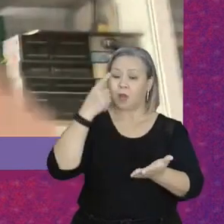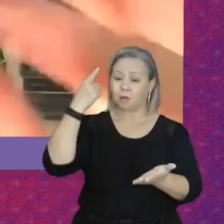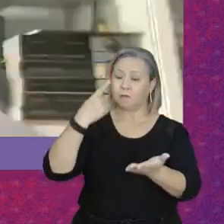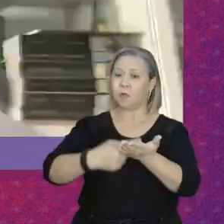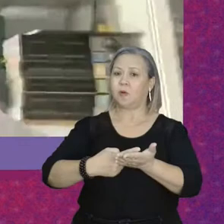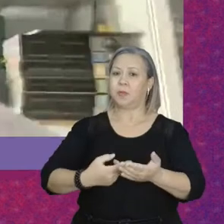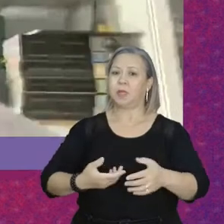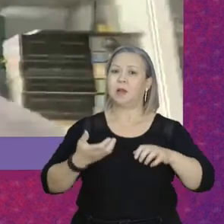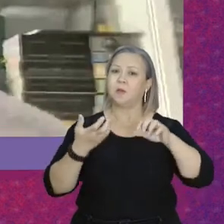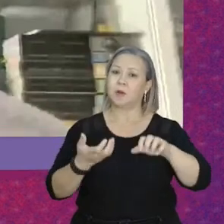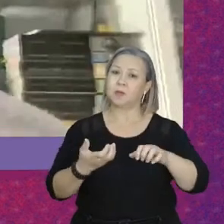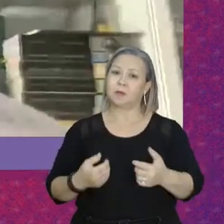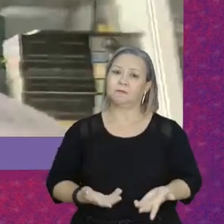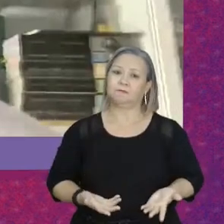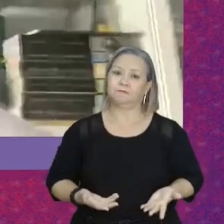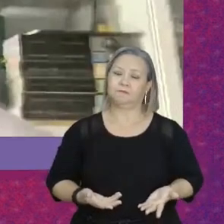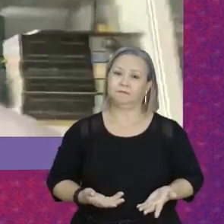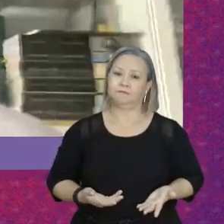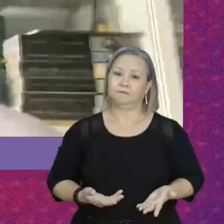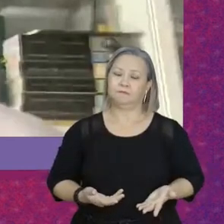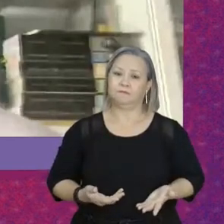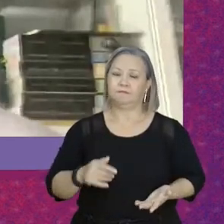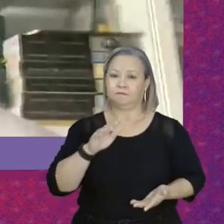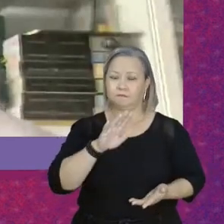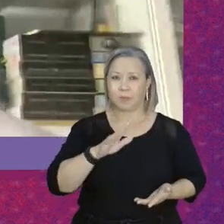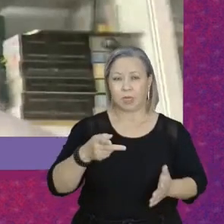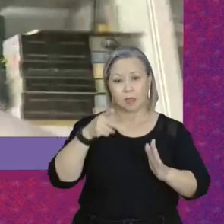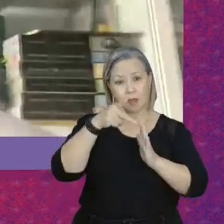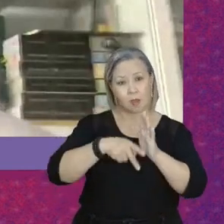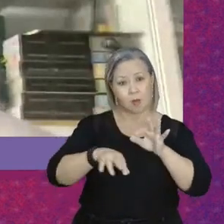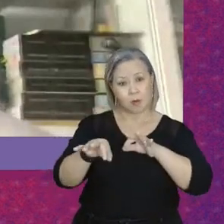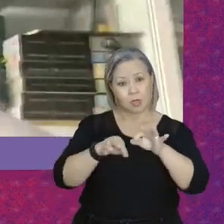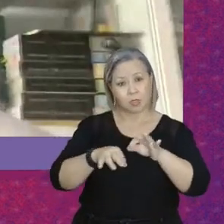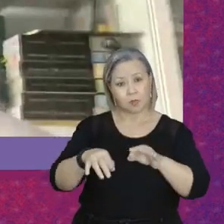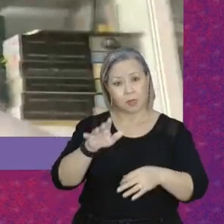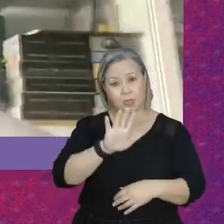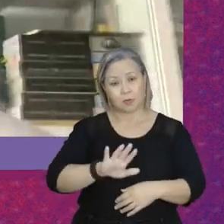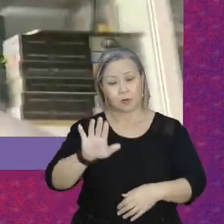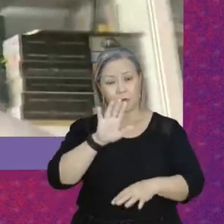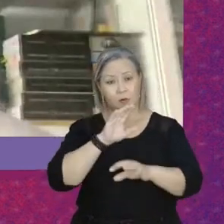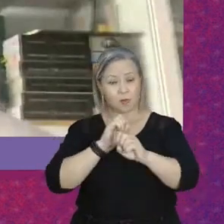no âmbito do Plano Nacional de Educação. Então,